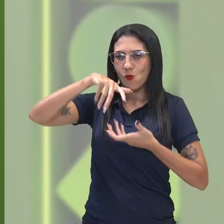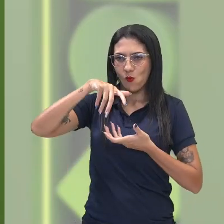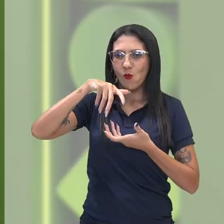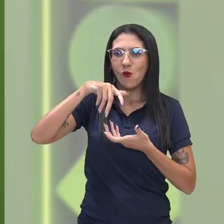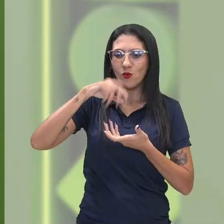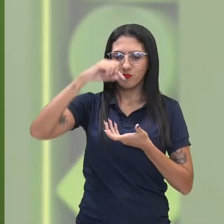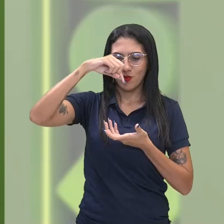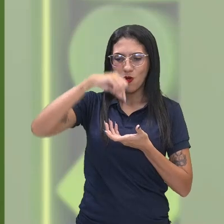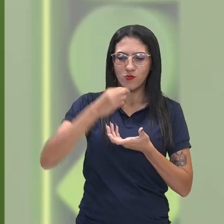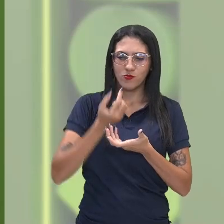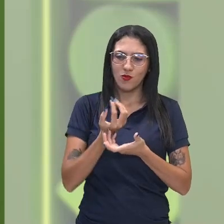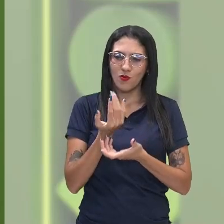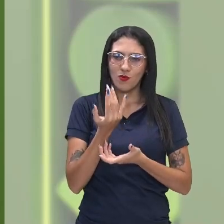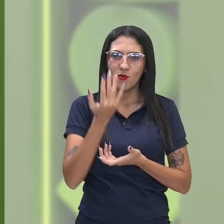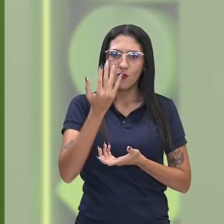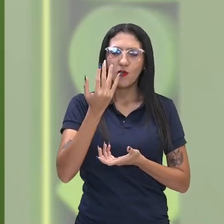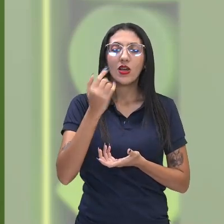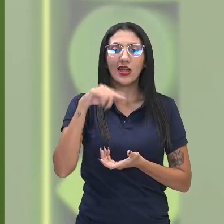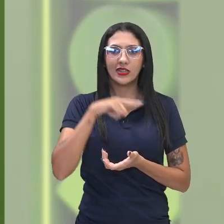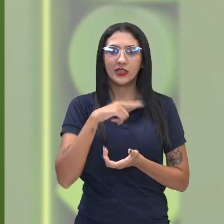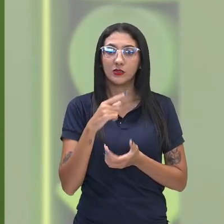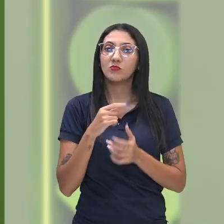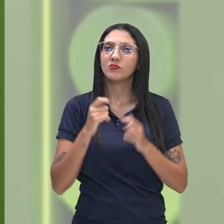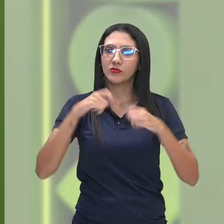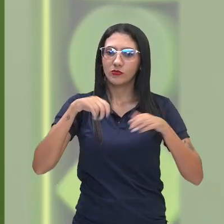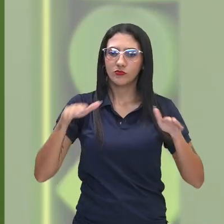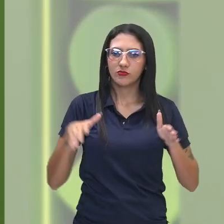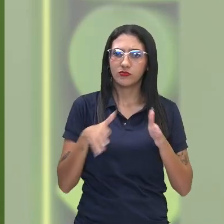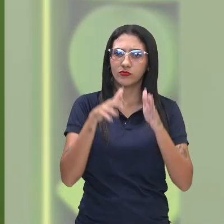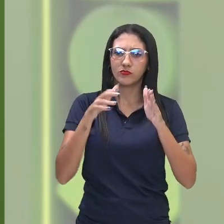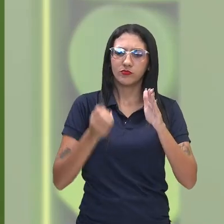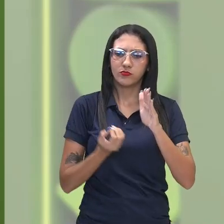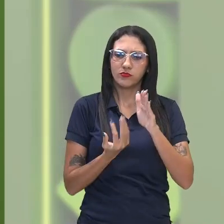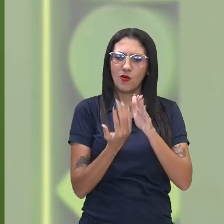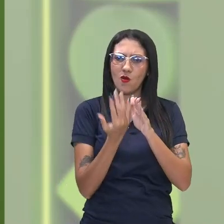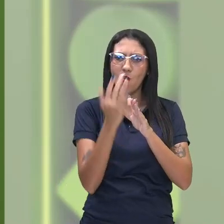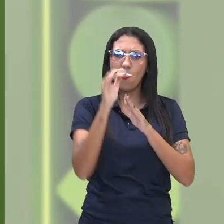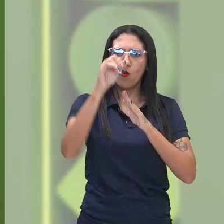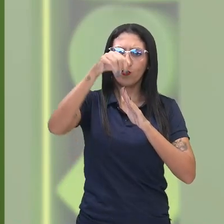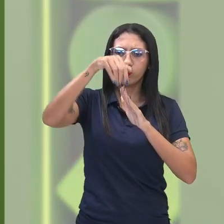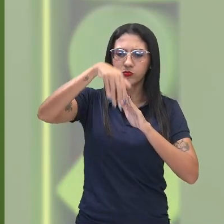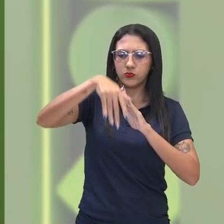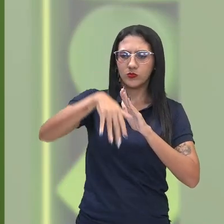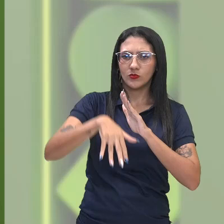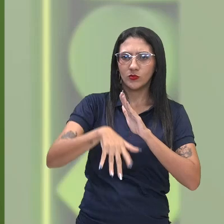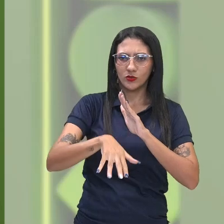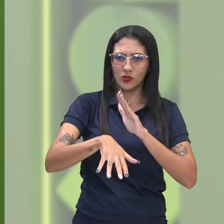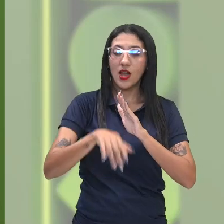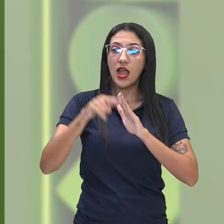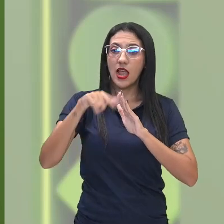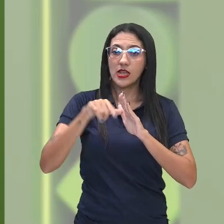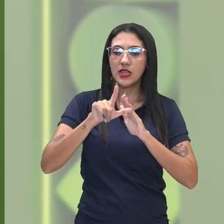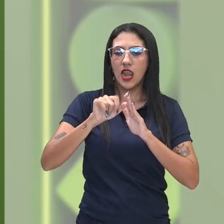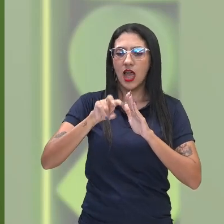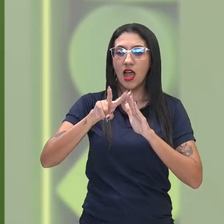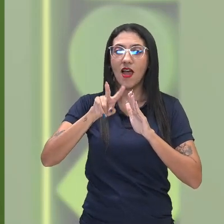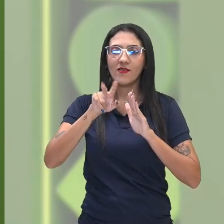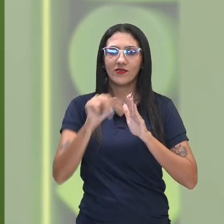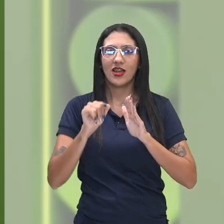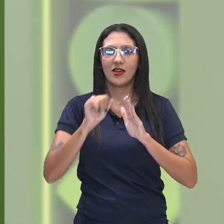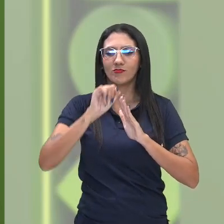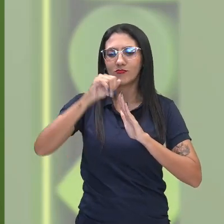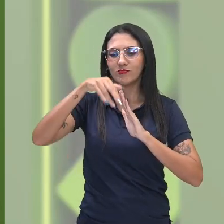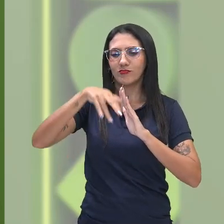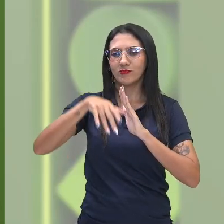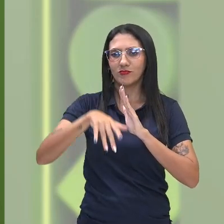bem quente, ele pode chegar, né, a extravasar e sair ali por esses vulcões. Quando ele sai ali do vulcão, ele recebe o nome de